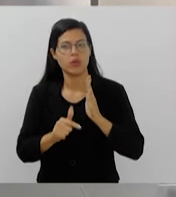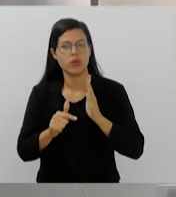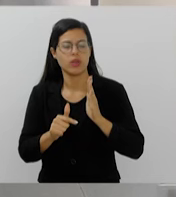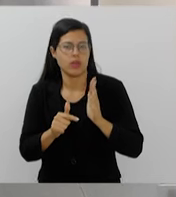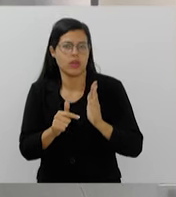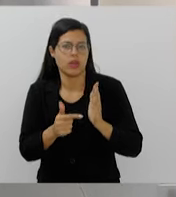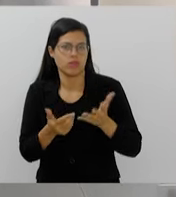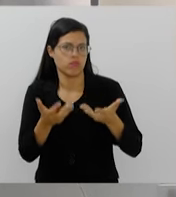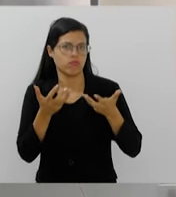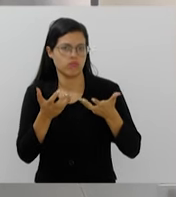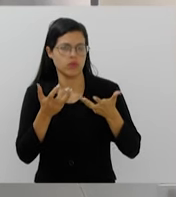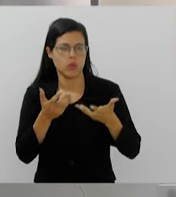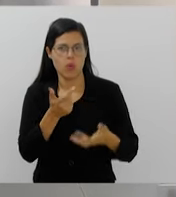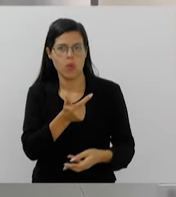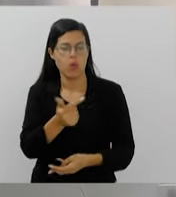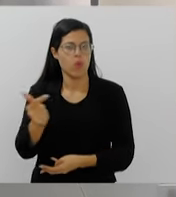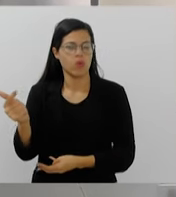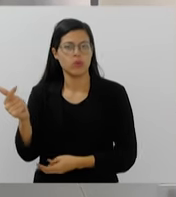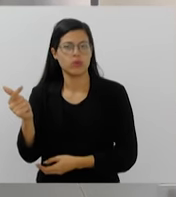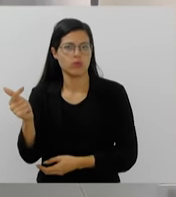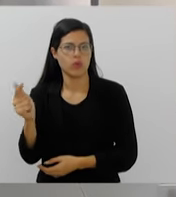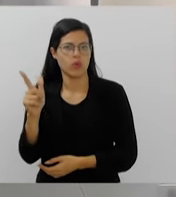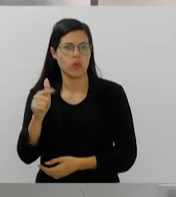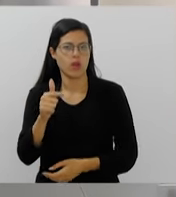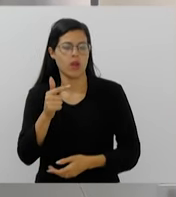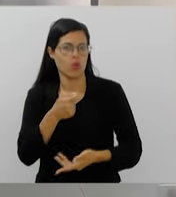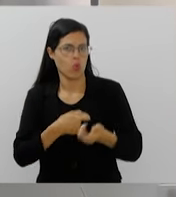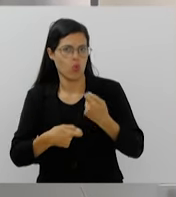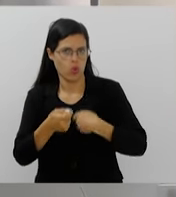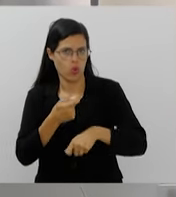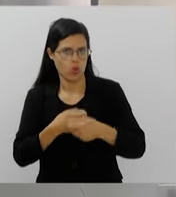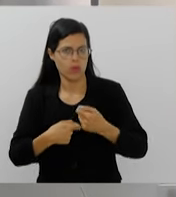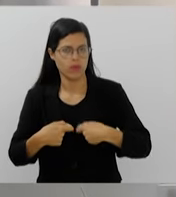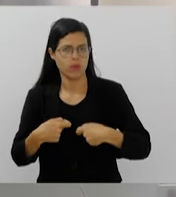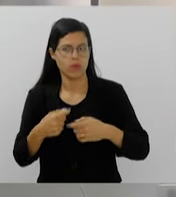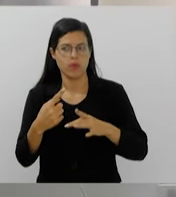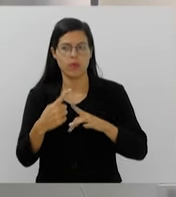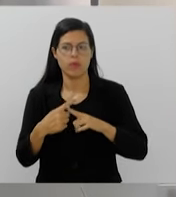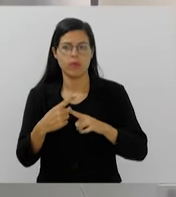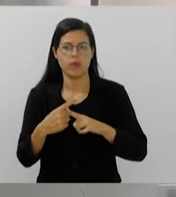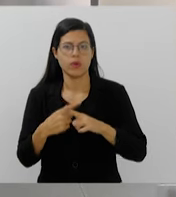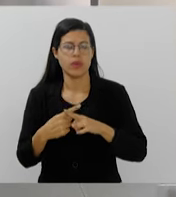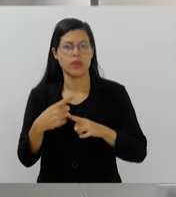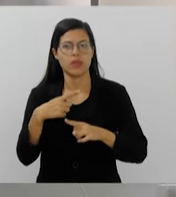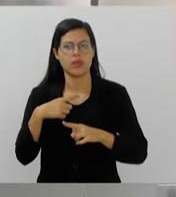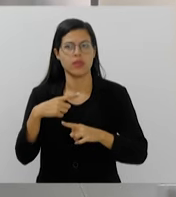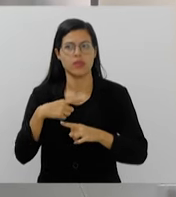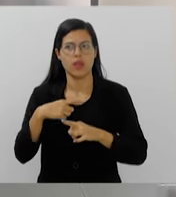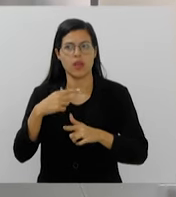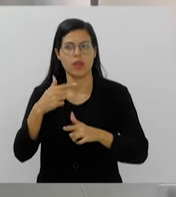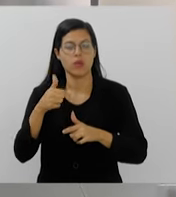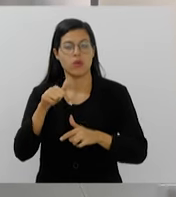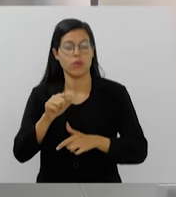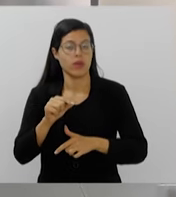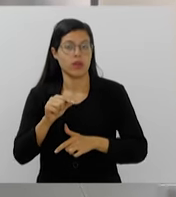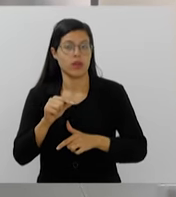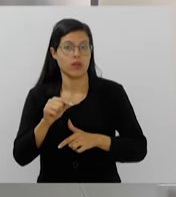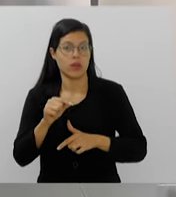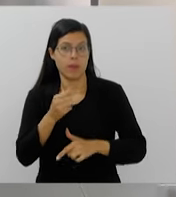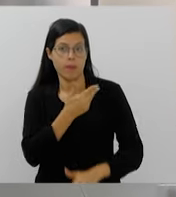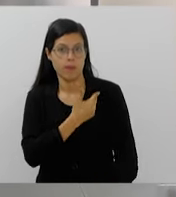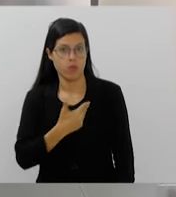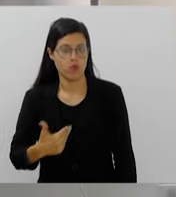A outra questão é de aspecto econômico, de fato, porque existe todo o emprego de uma máquina pública em prol